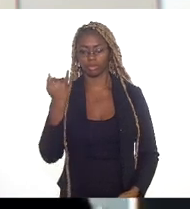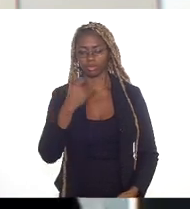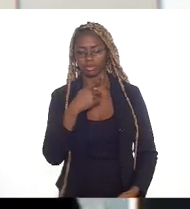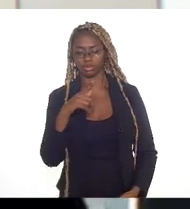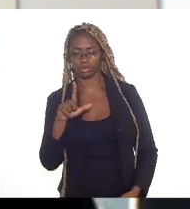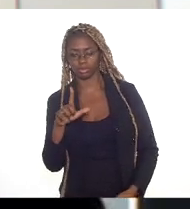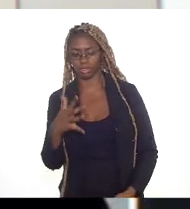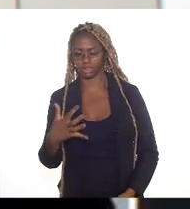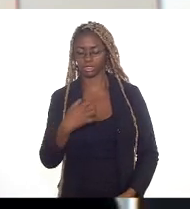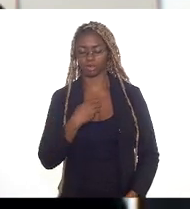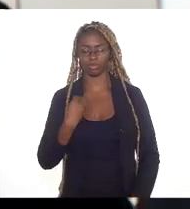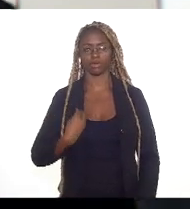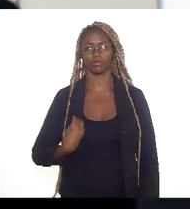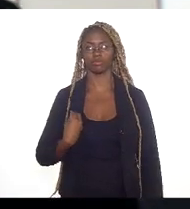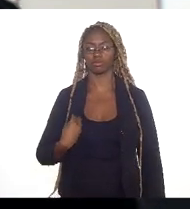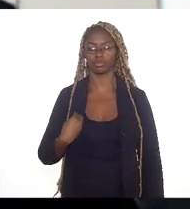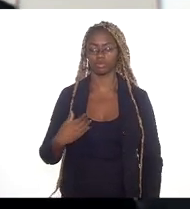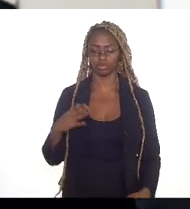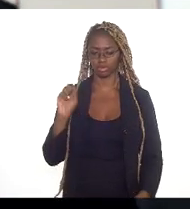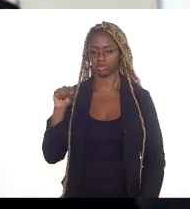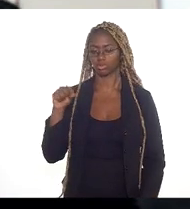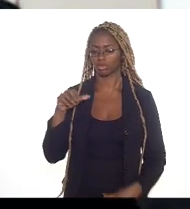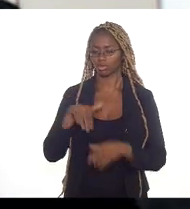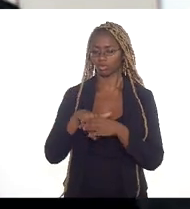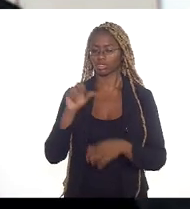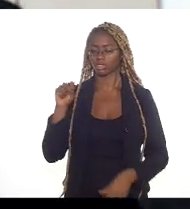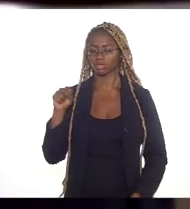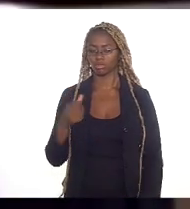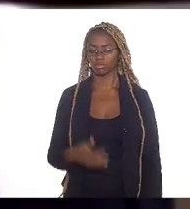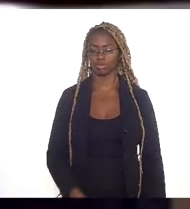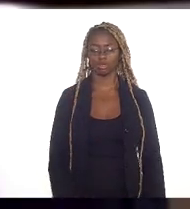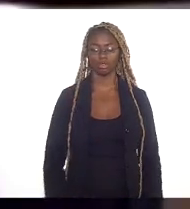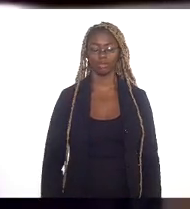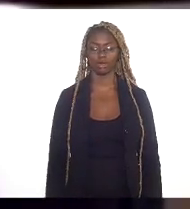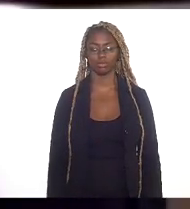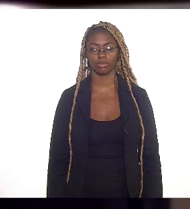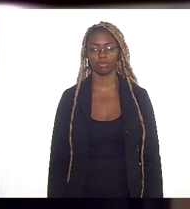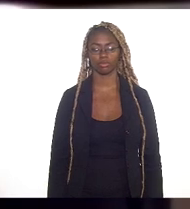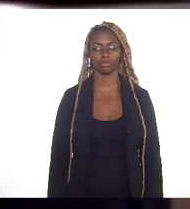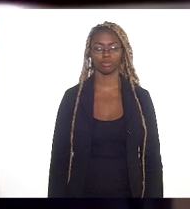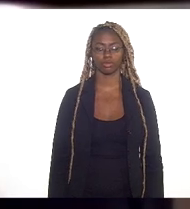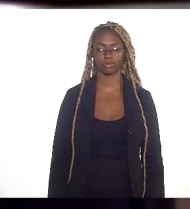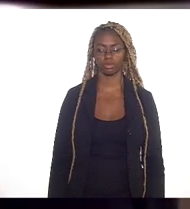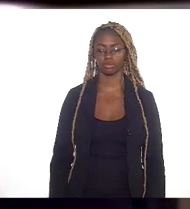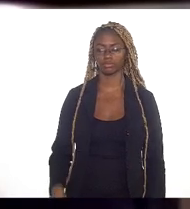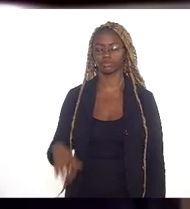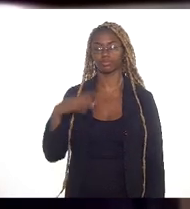para salvar vidas. Então, um voto favorável. Deputada Franciane Mota.